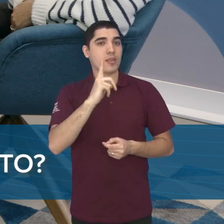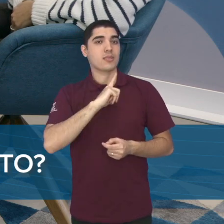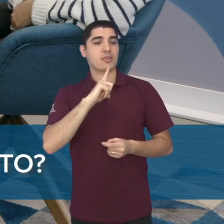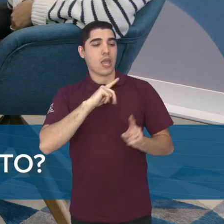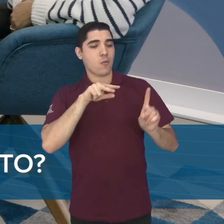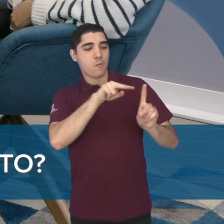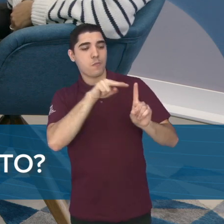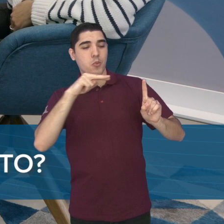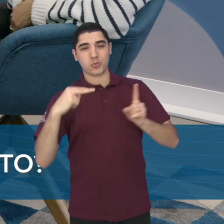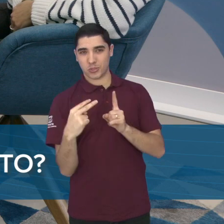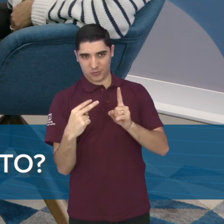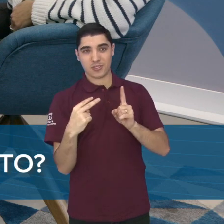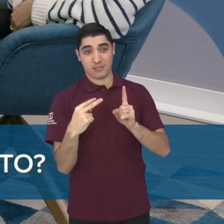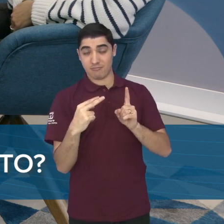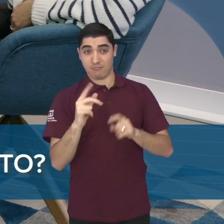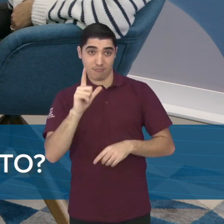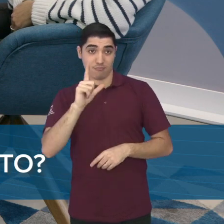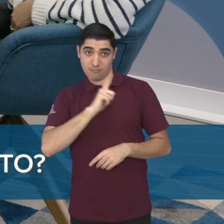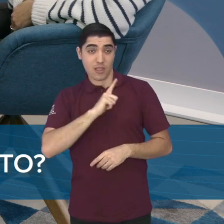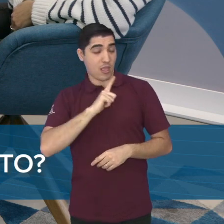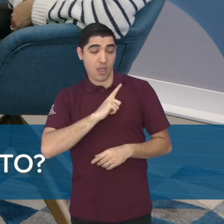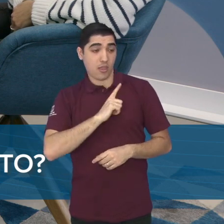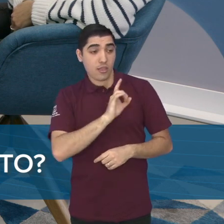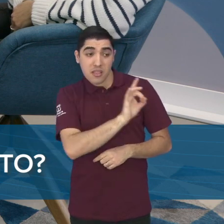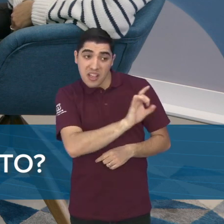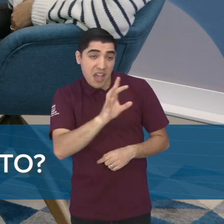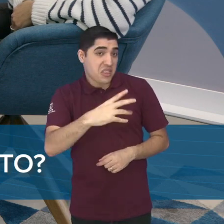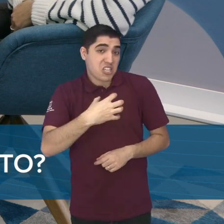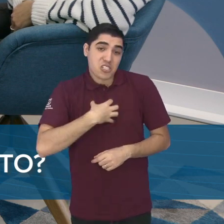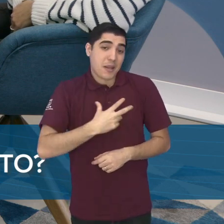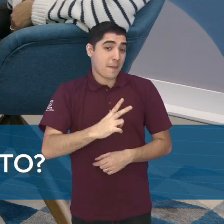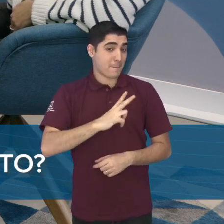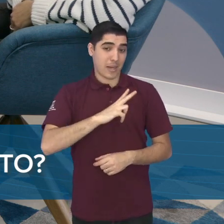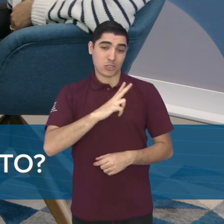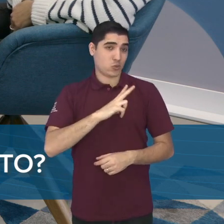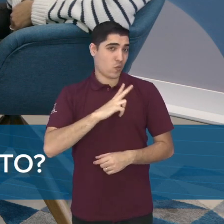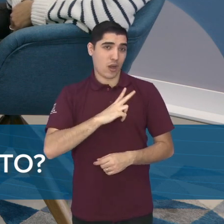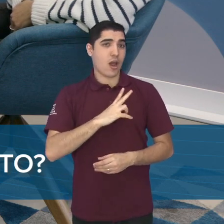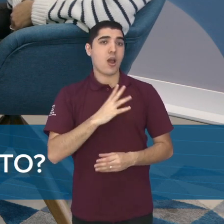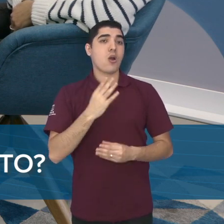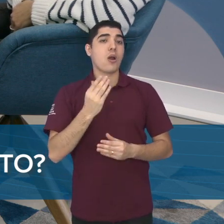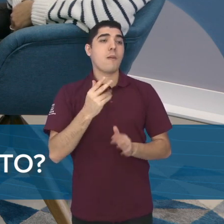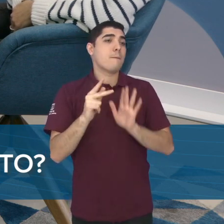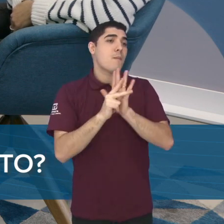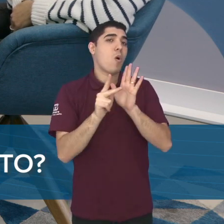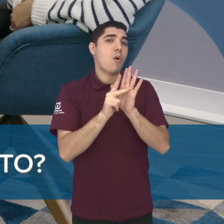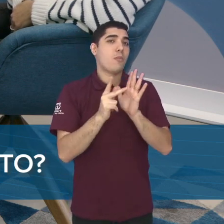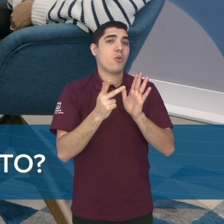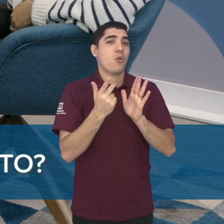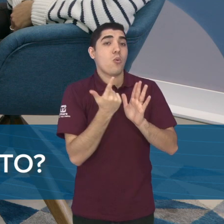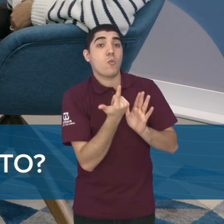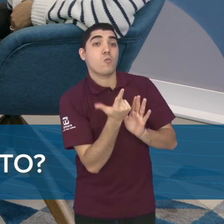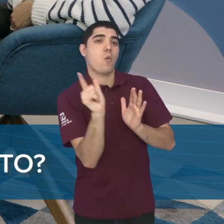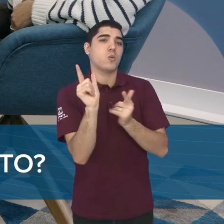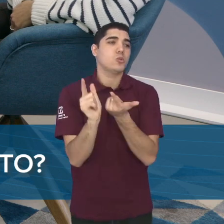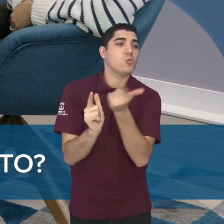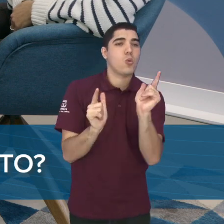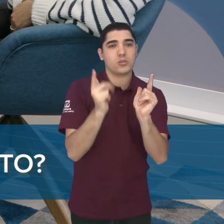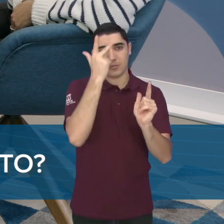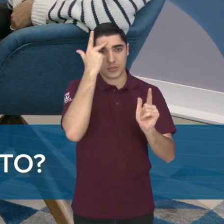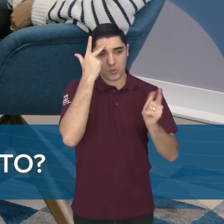esse mundo. A gente tem uma interface muito particular, né, de trabalhar com o externo, né,